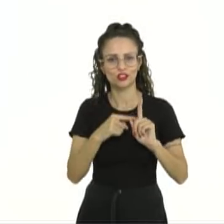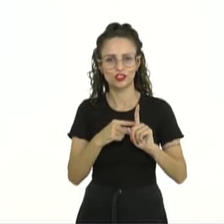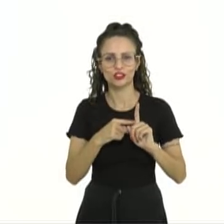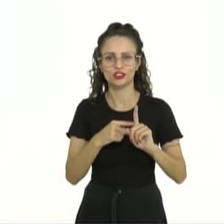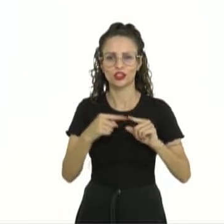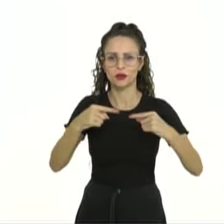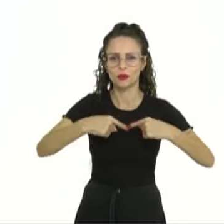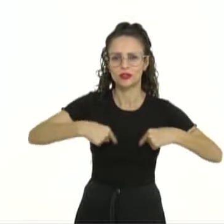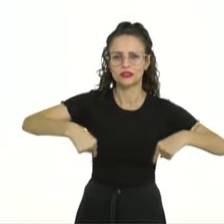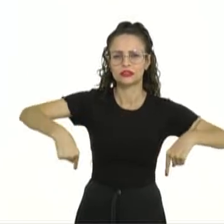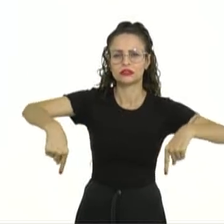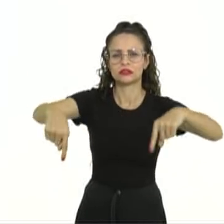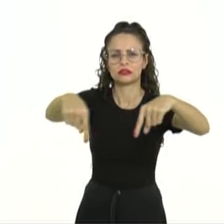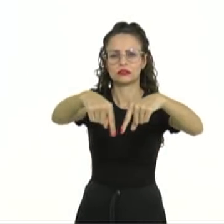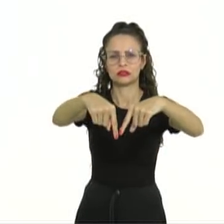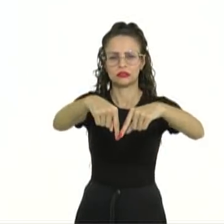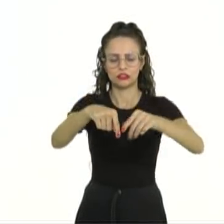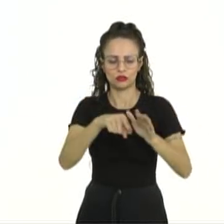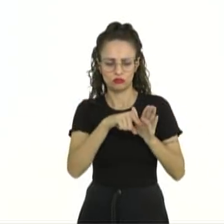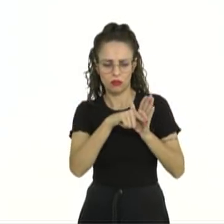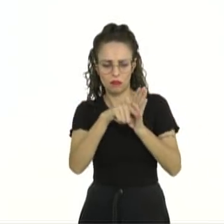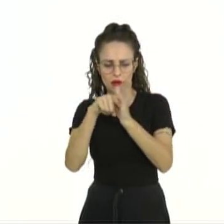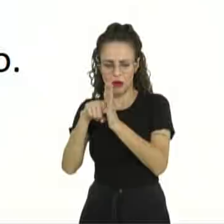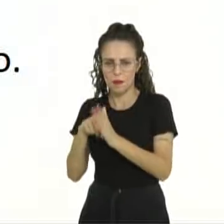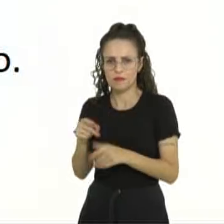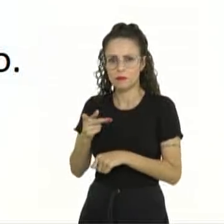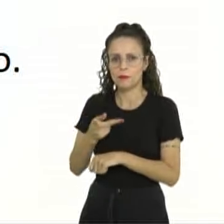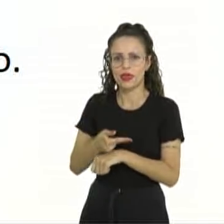sítio arqueológico, essas pedras?